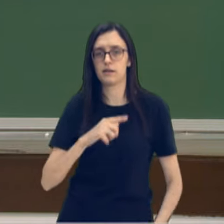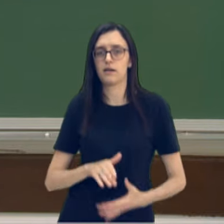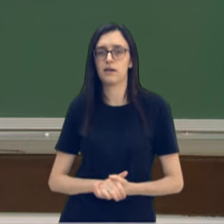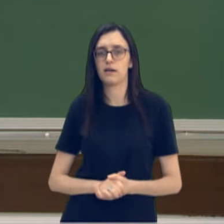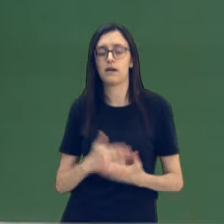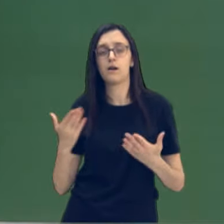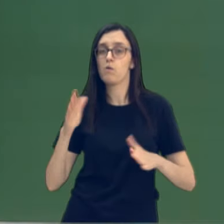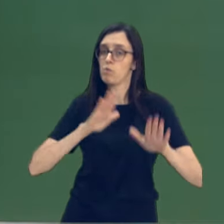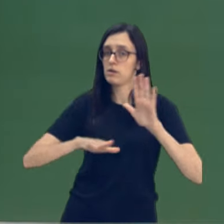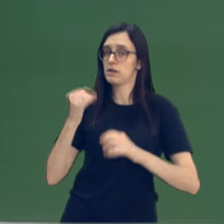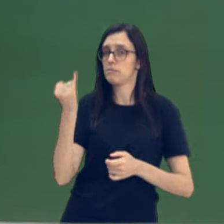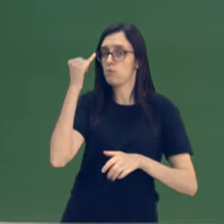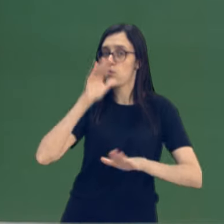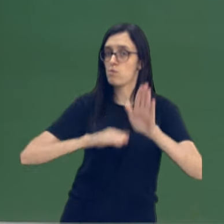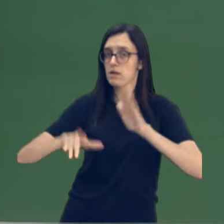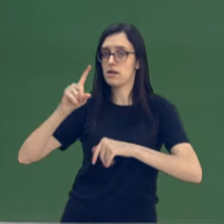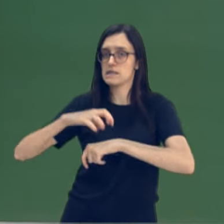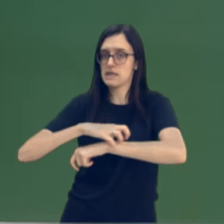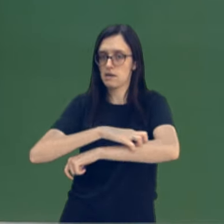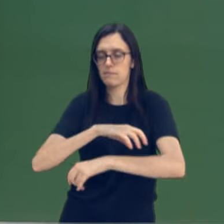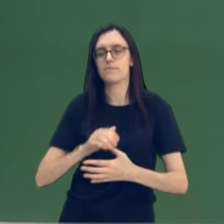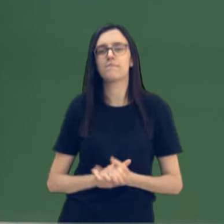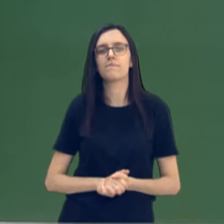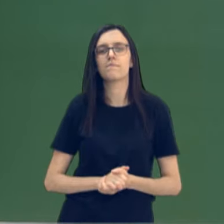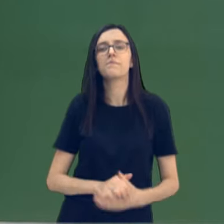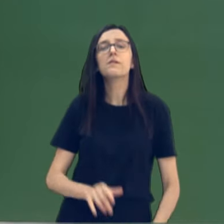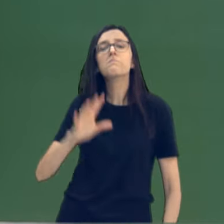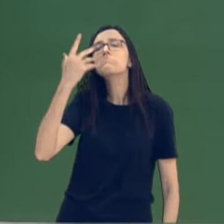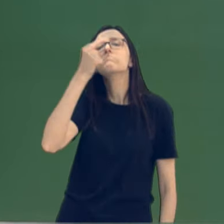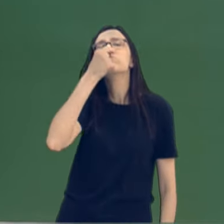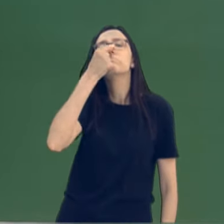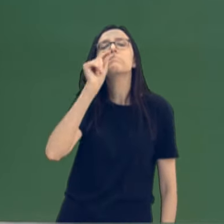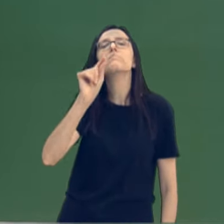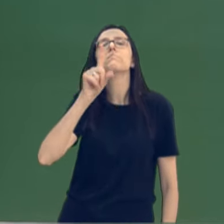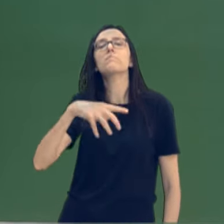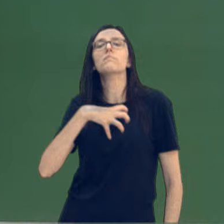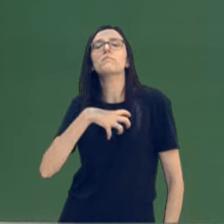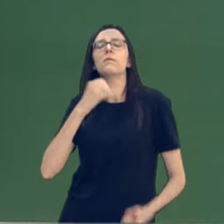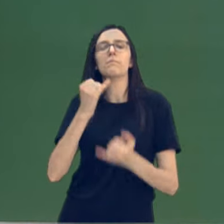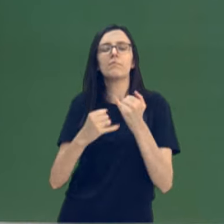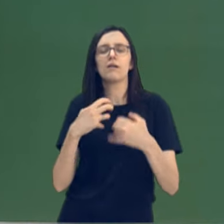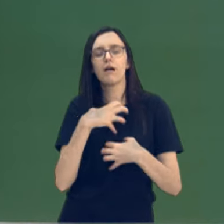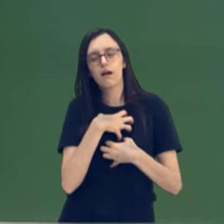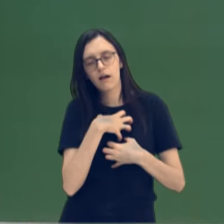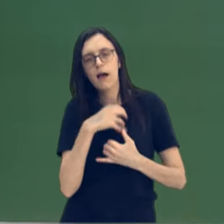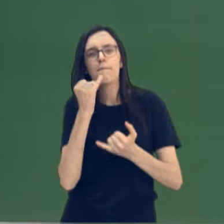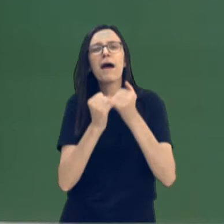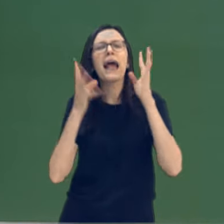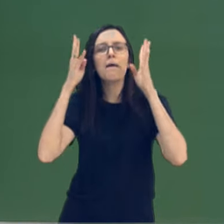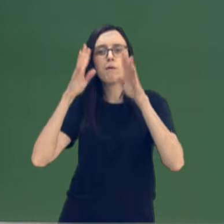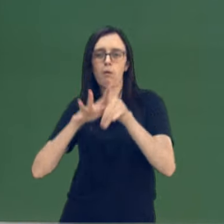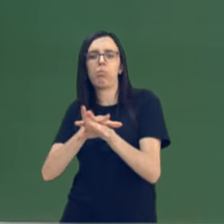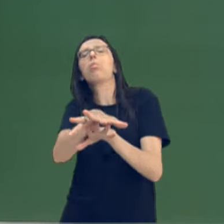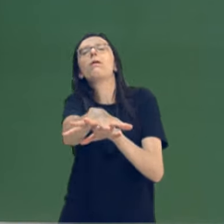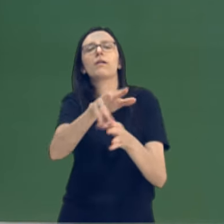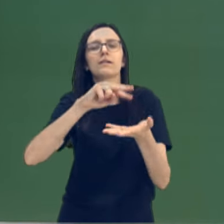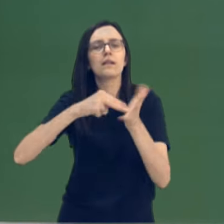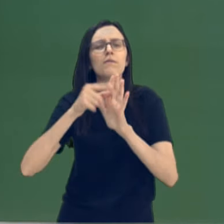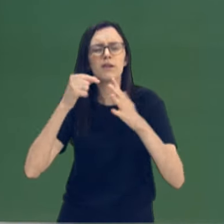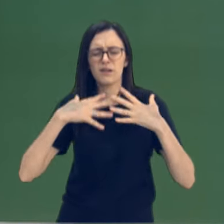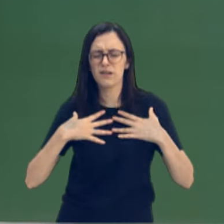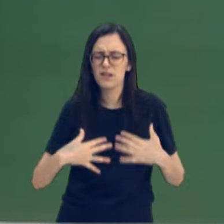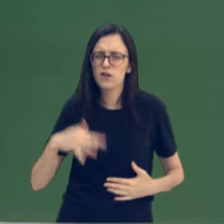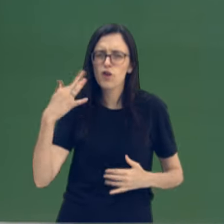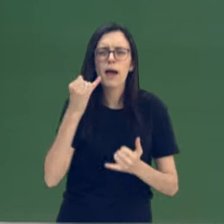Então, um cuidado muito grande tem que ter com o sarampo. E no caso da gripe, aquela sensação que um caminhão te atropelou, né? Aquela dor no corpo que parece uma dor muscular